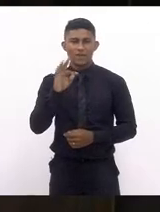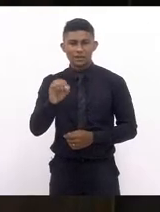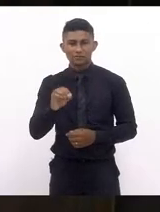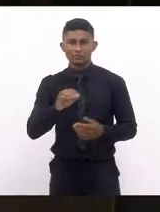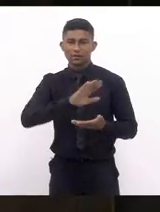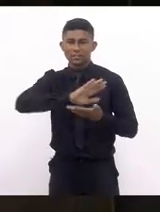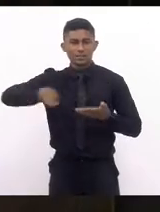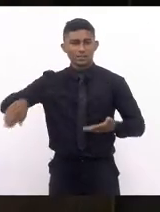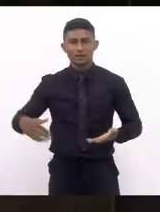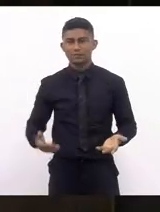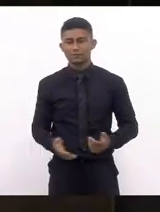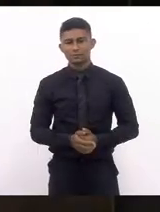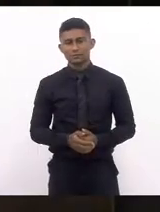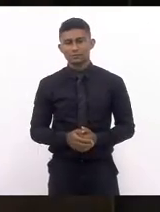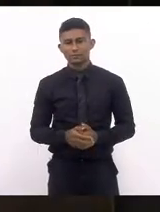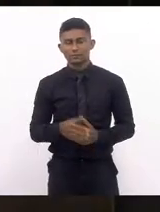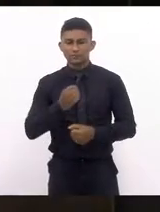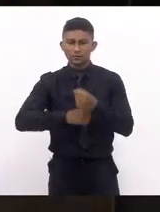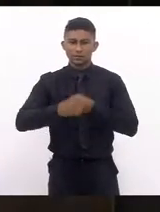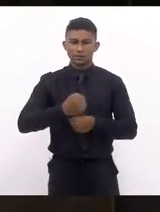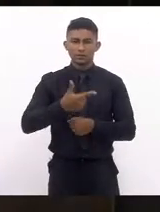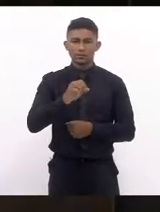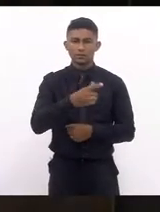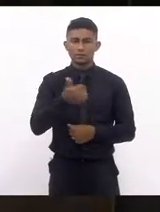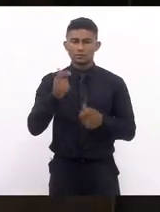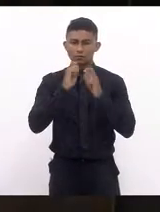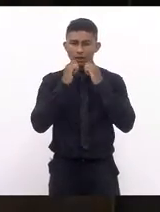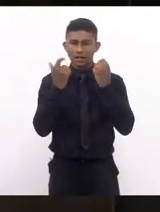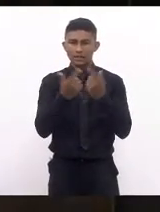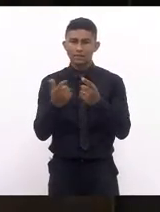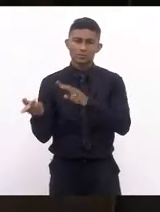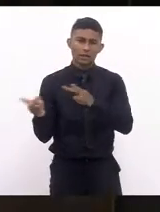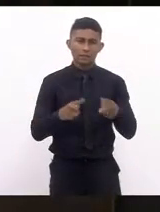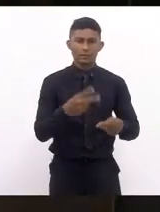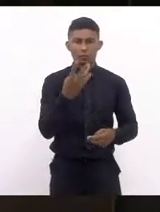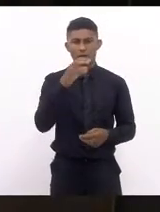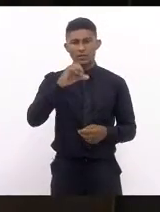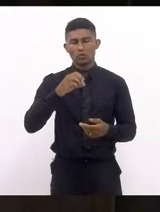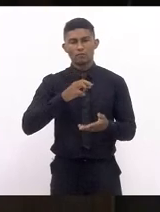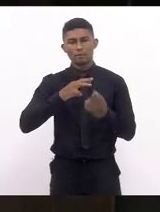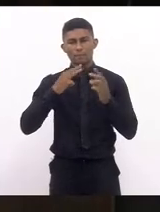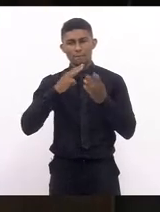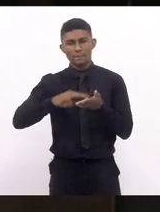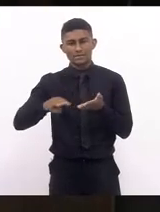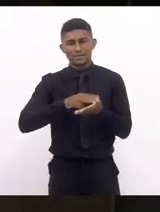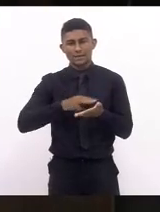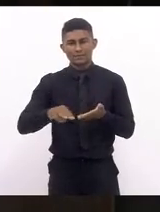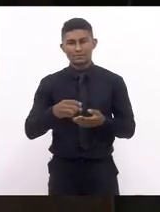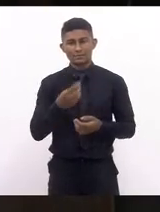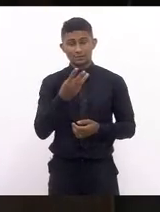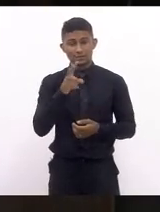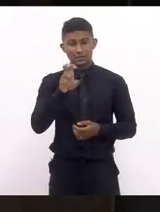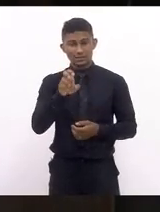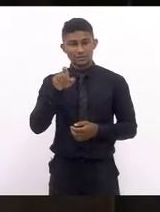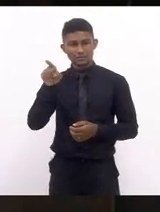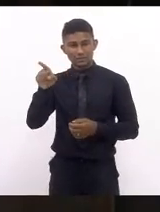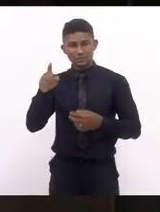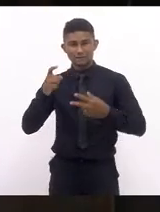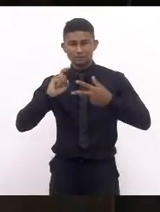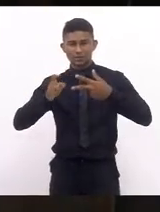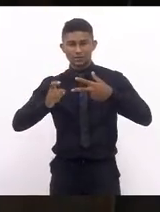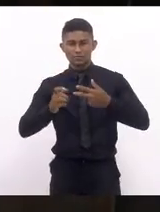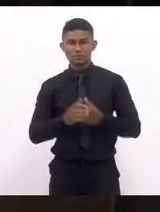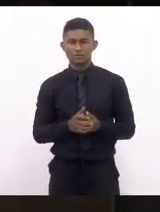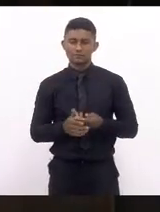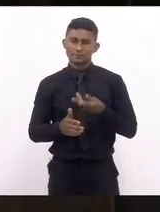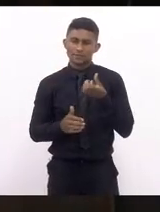resultados em 2021 foram encaminhadas alerj 49 mensagens sendo 35 de autoria do Poder Executivo